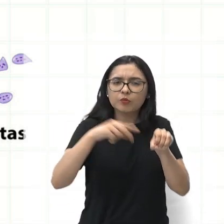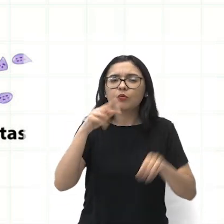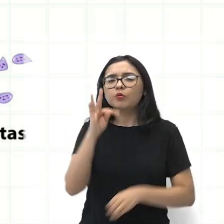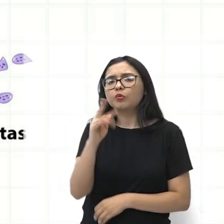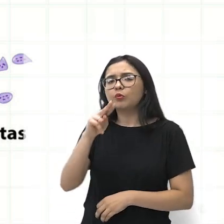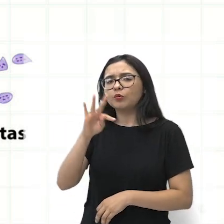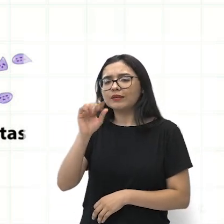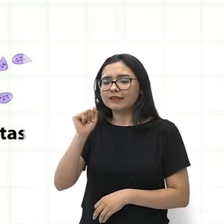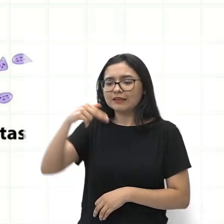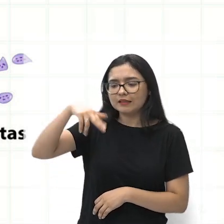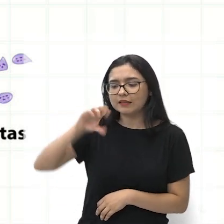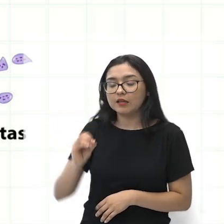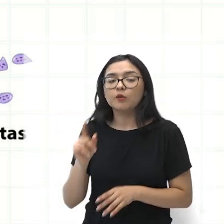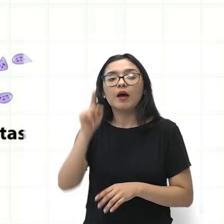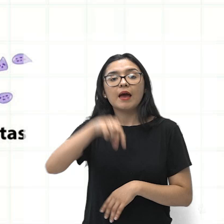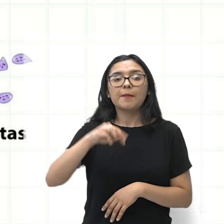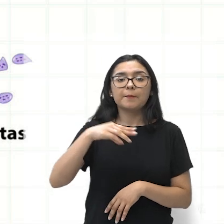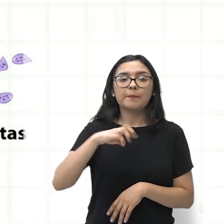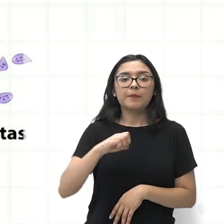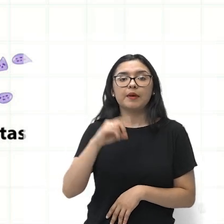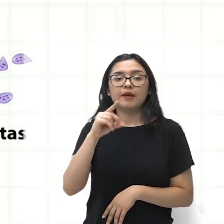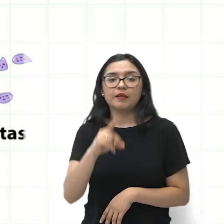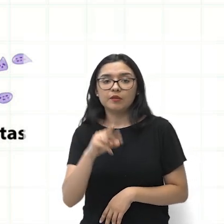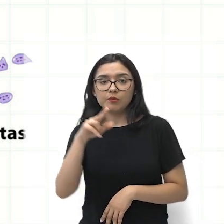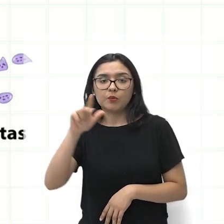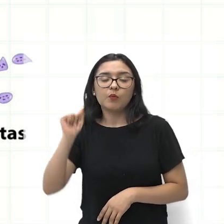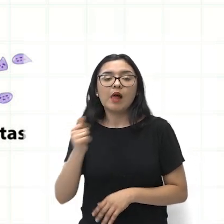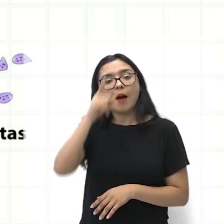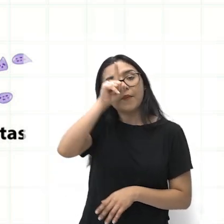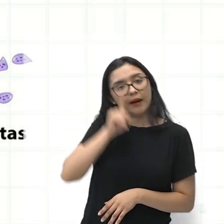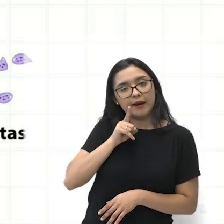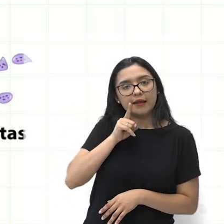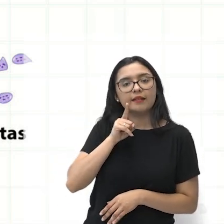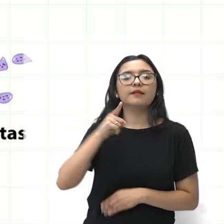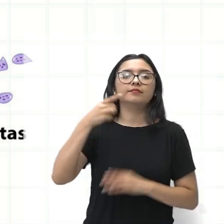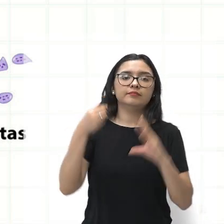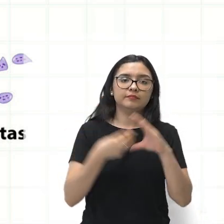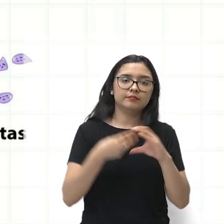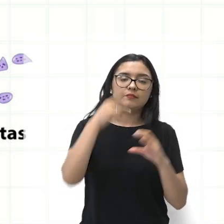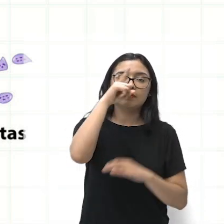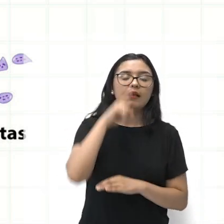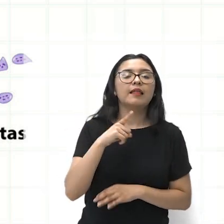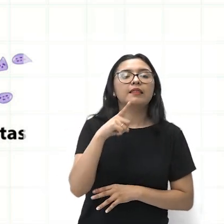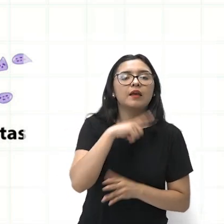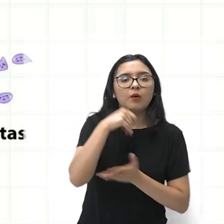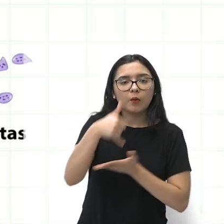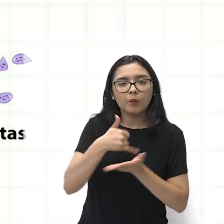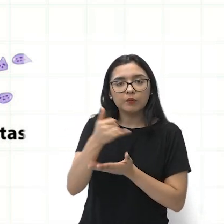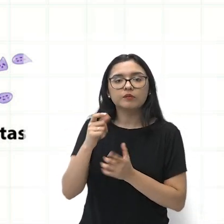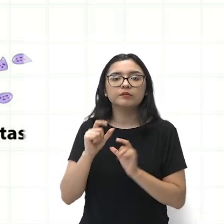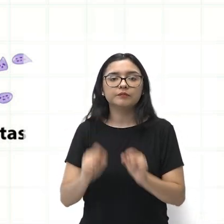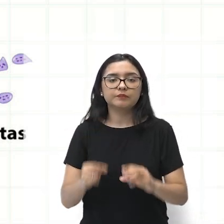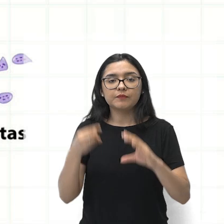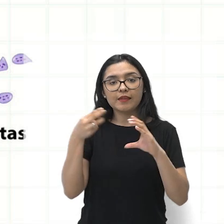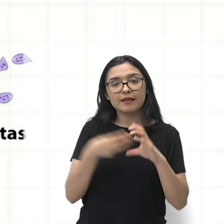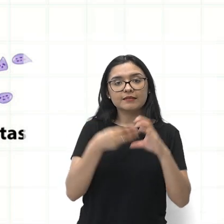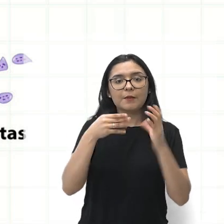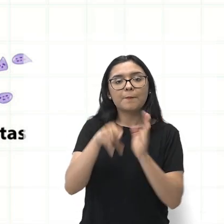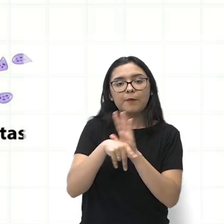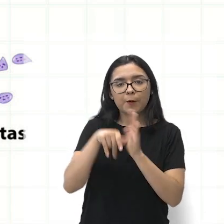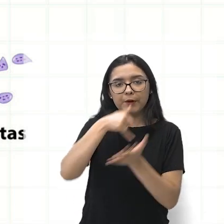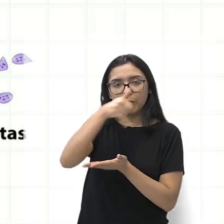Tutano é a medula que nós chamamos amarela. Ela vai ser rica em células